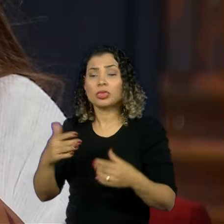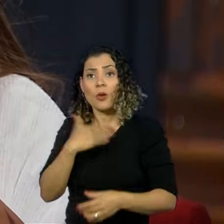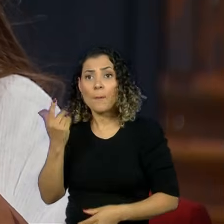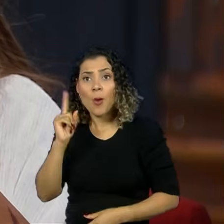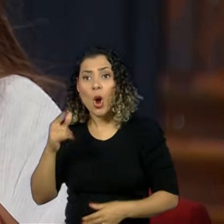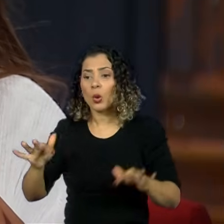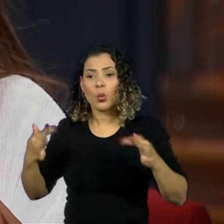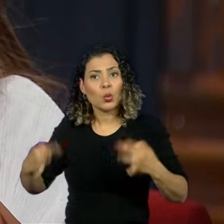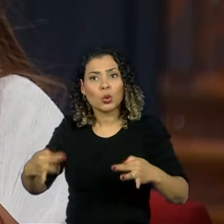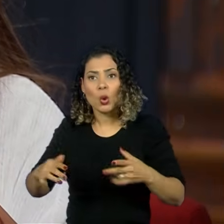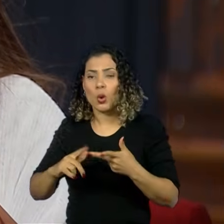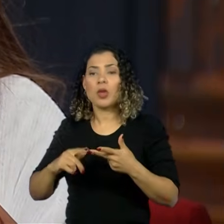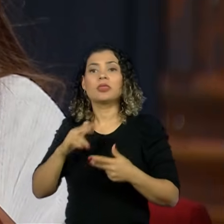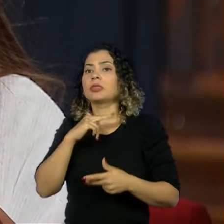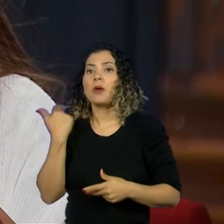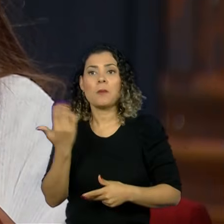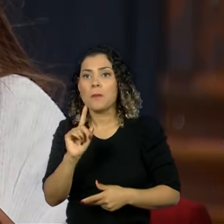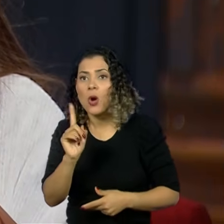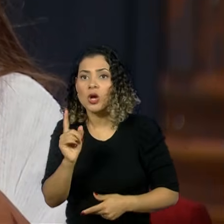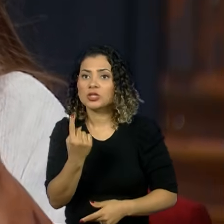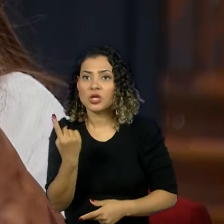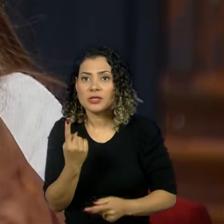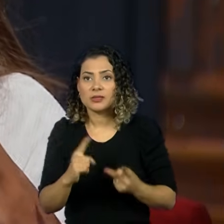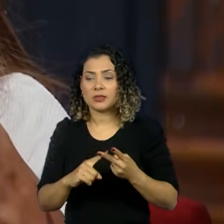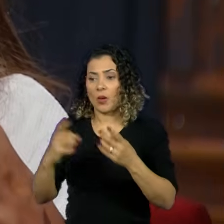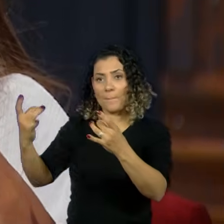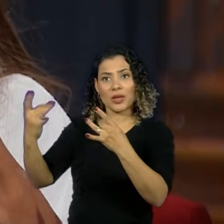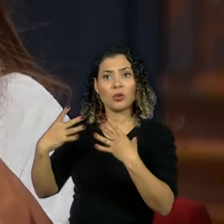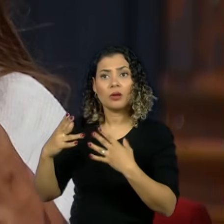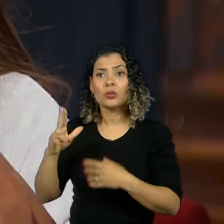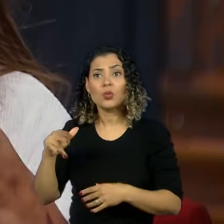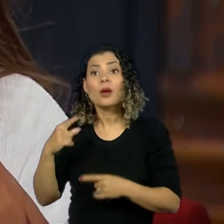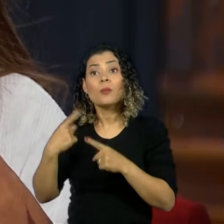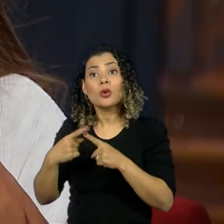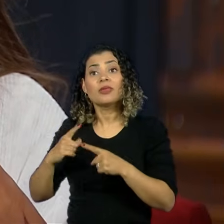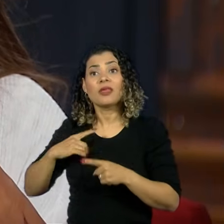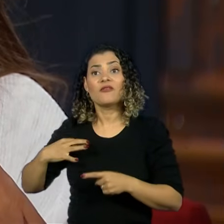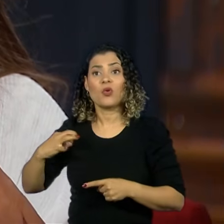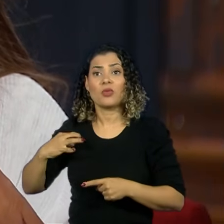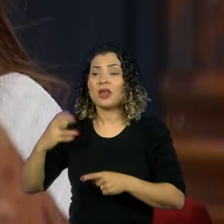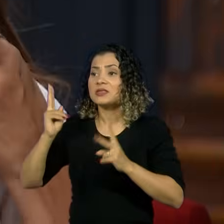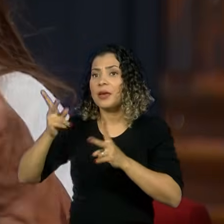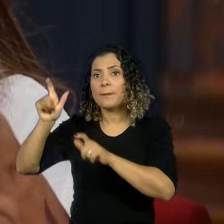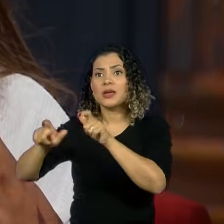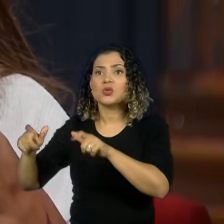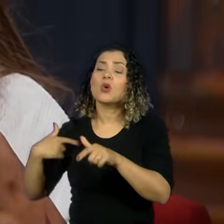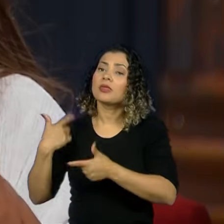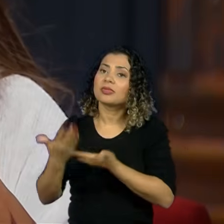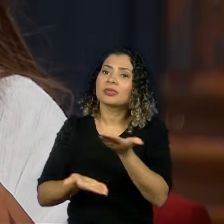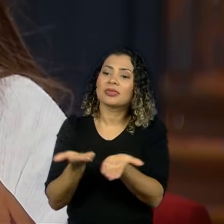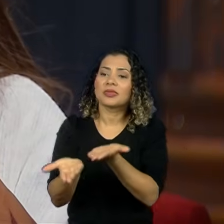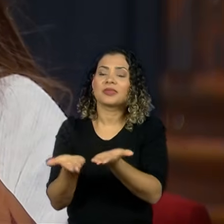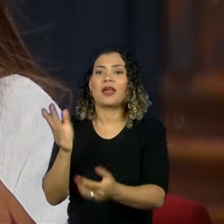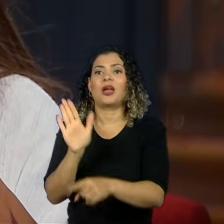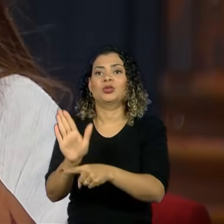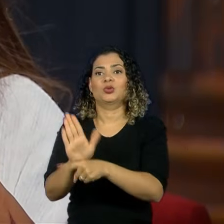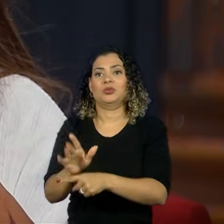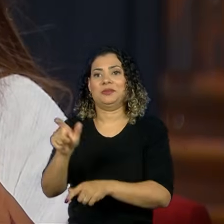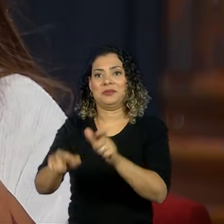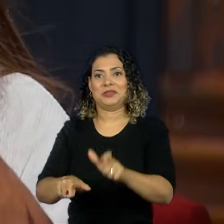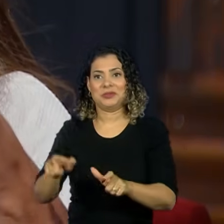sozinho, não morre abandonado. Porque tem uma pessoa voluntária que trabalha para cuidar dessa